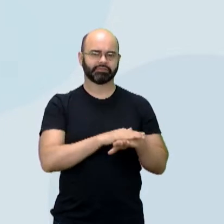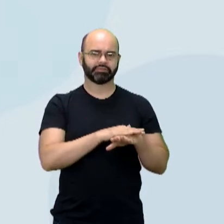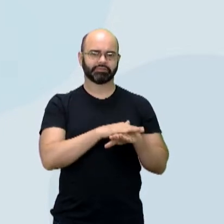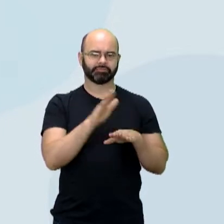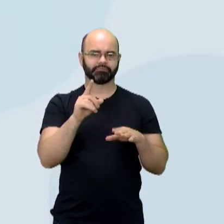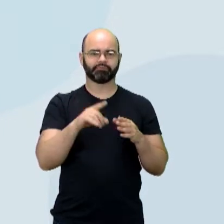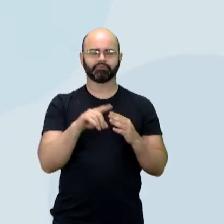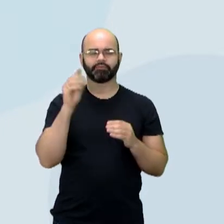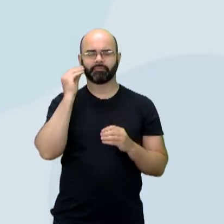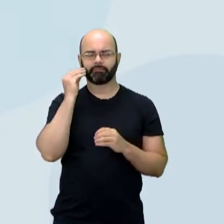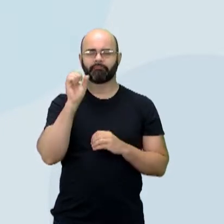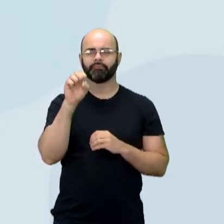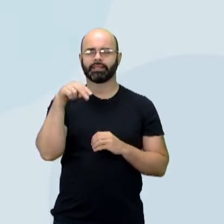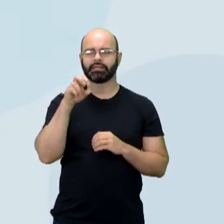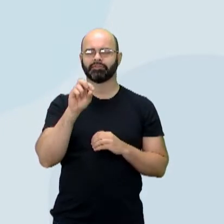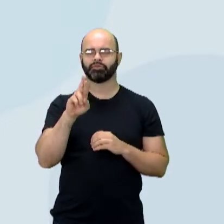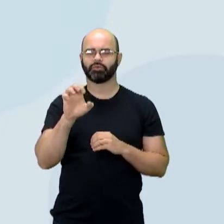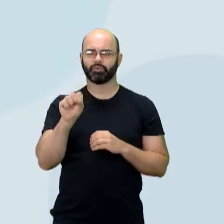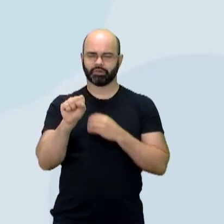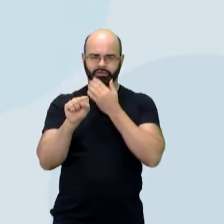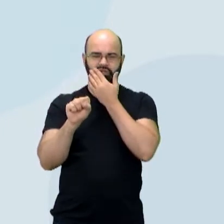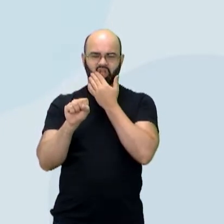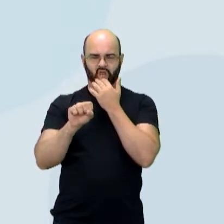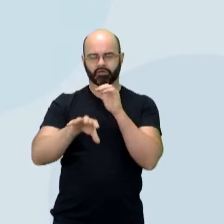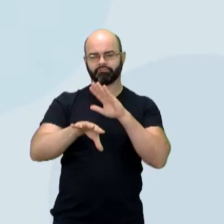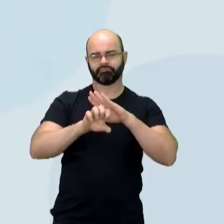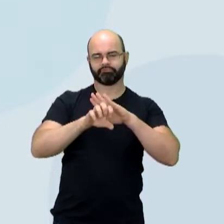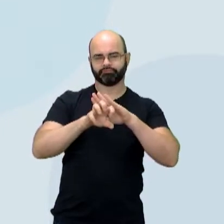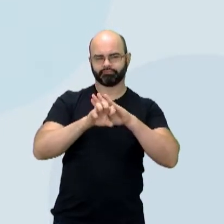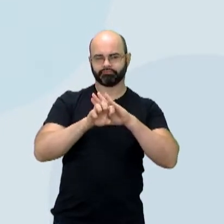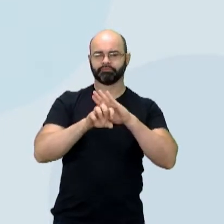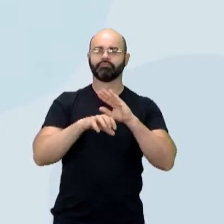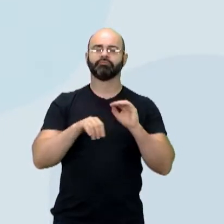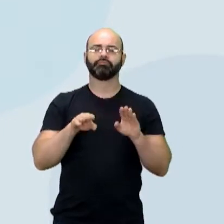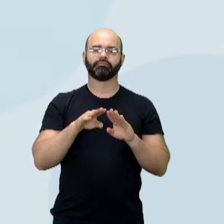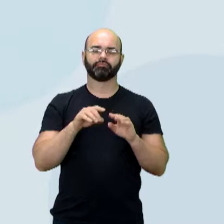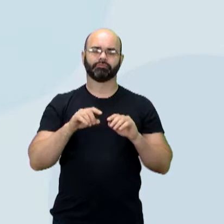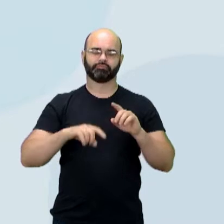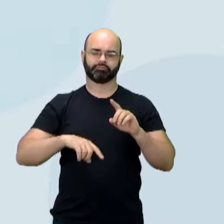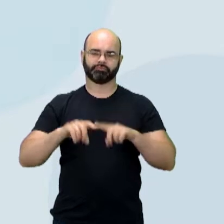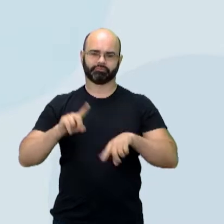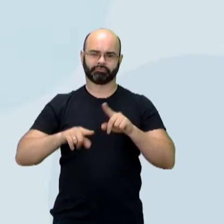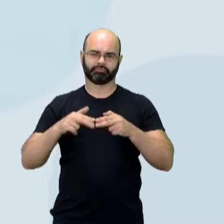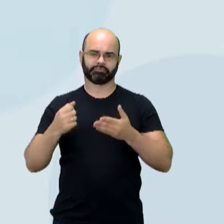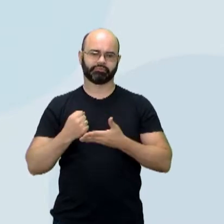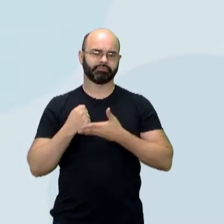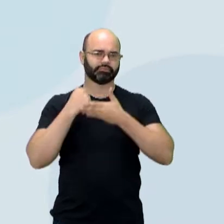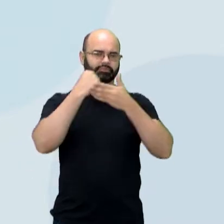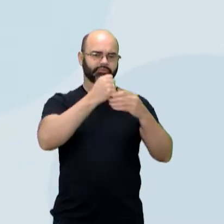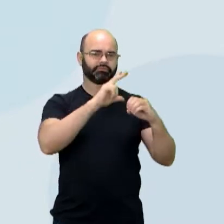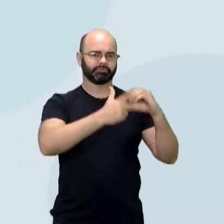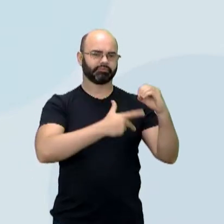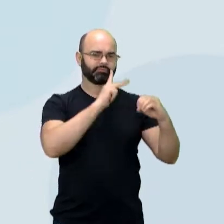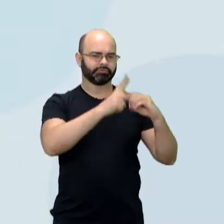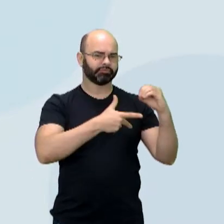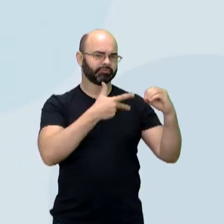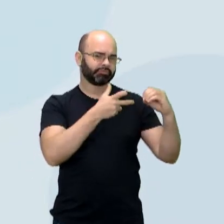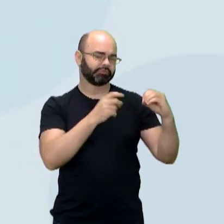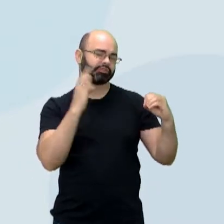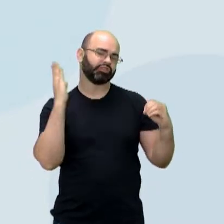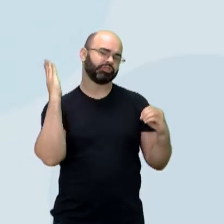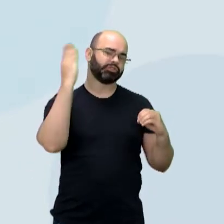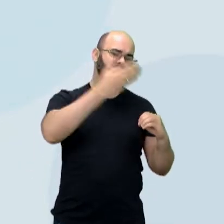outros sensores e outros experimentos que levem equipamentos para sondar o planeta direta